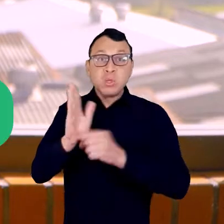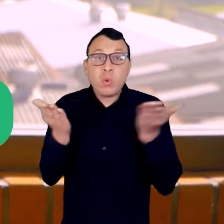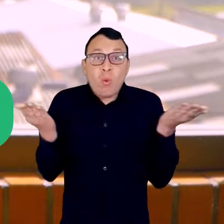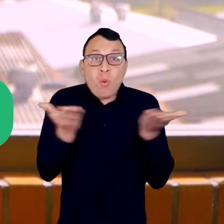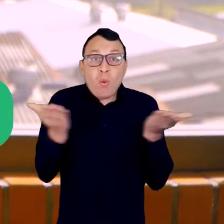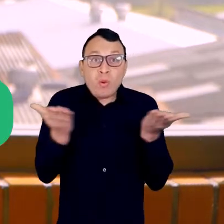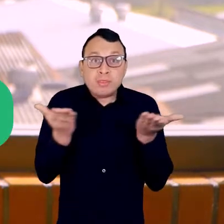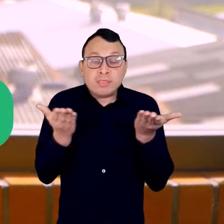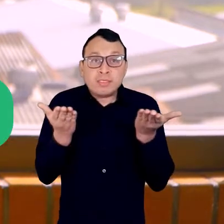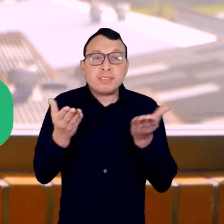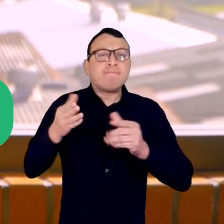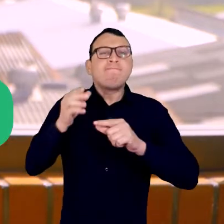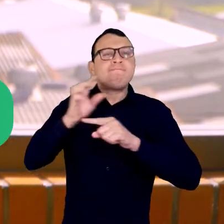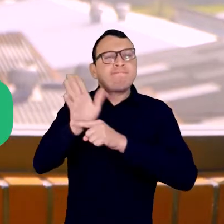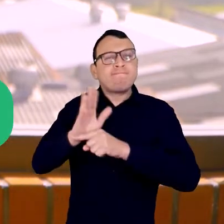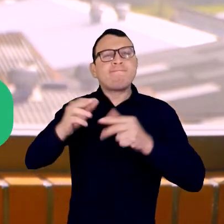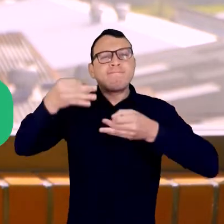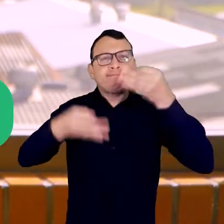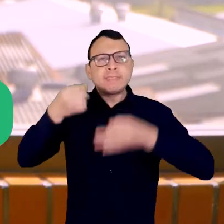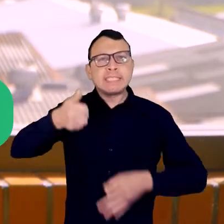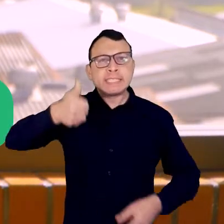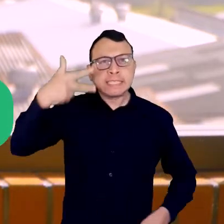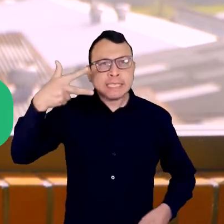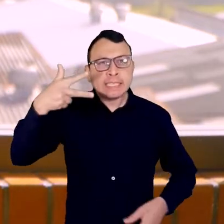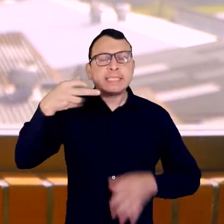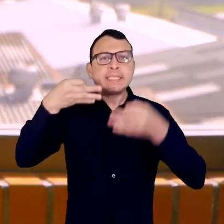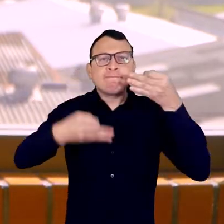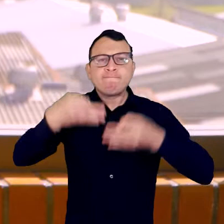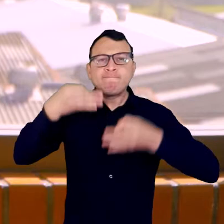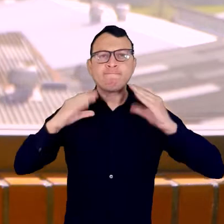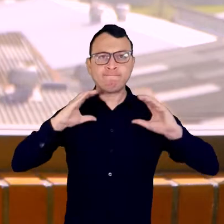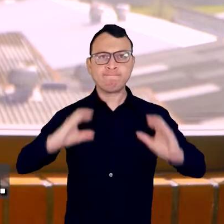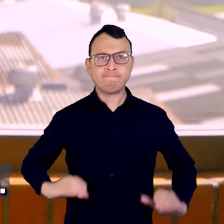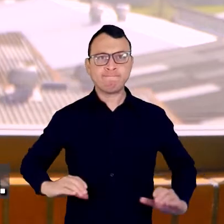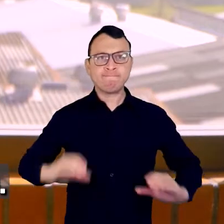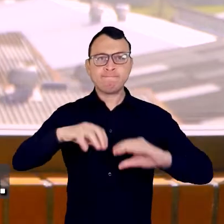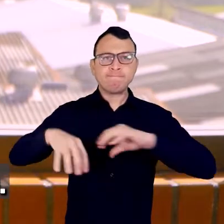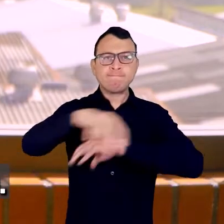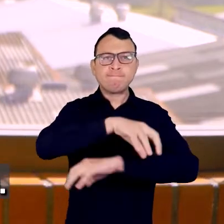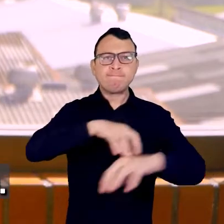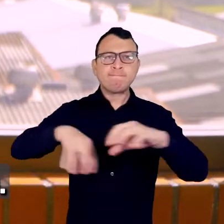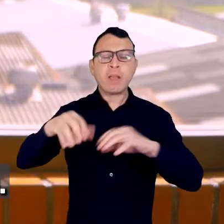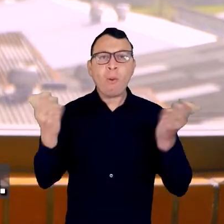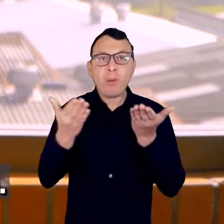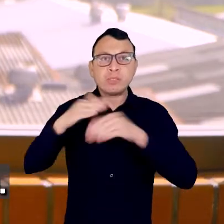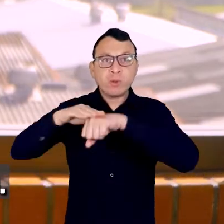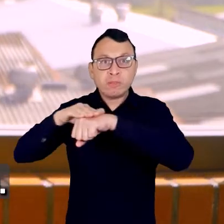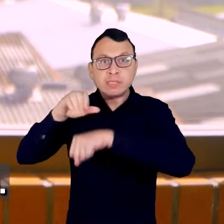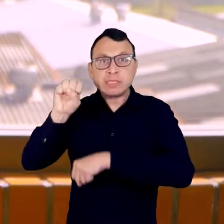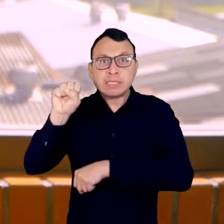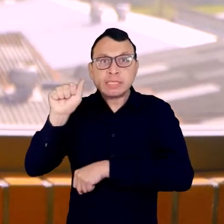No vídeo de hoje da série dos 13 anos do Departamento de Assistência Judiciária e Cidadania, nós conversamos com Samoni